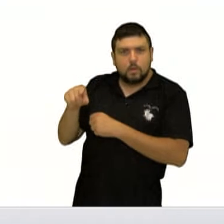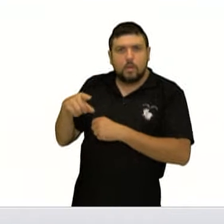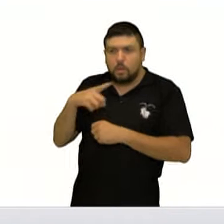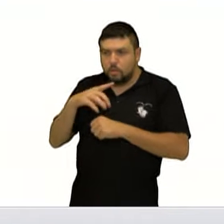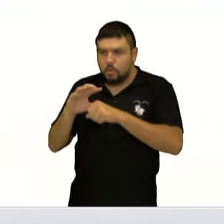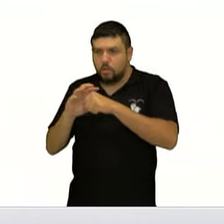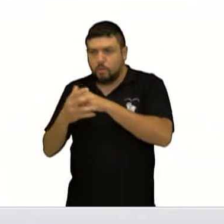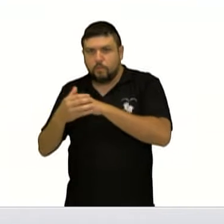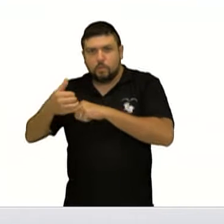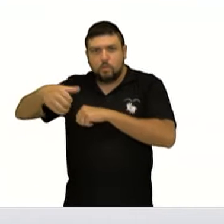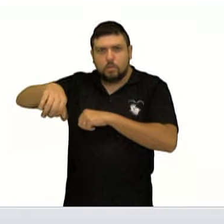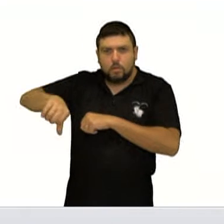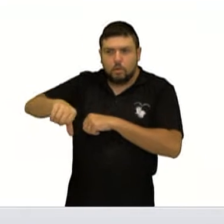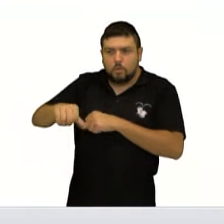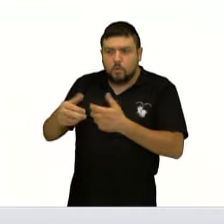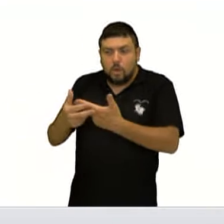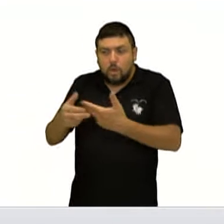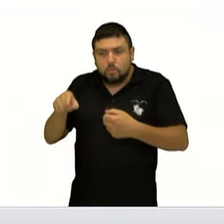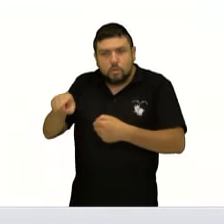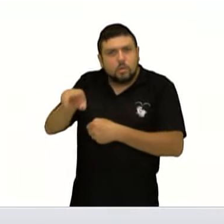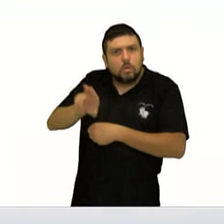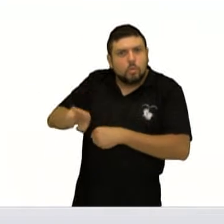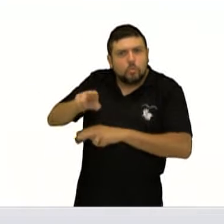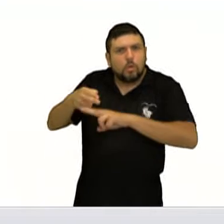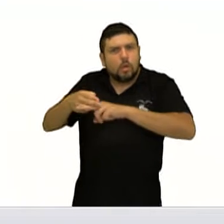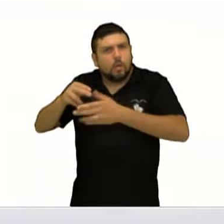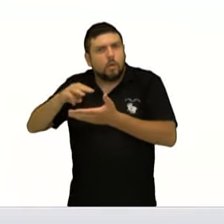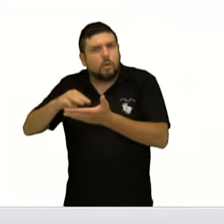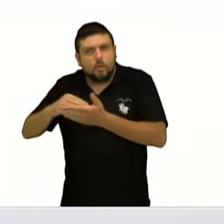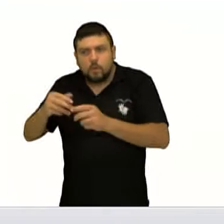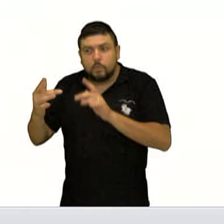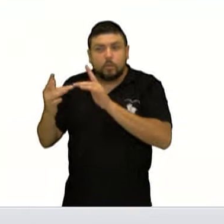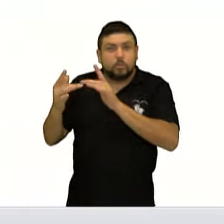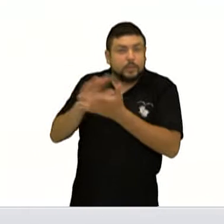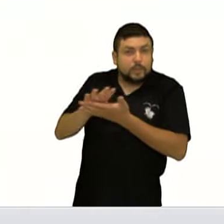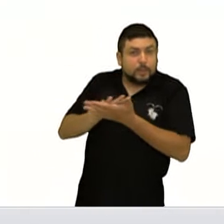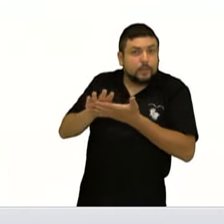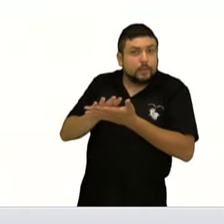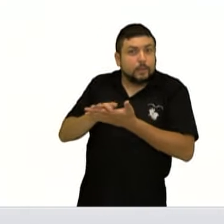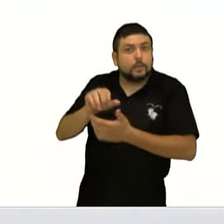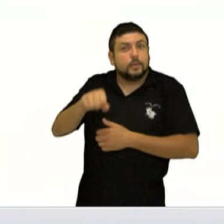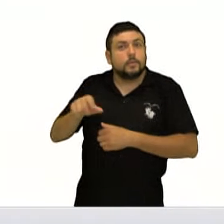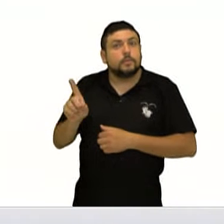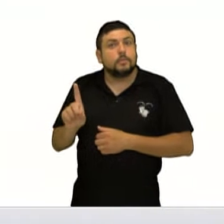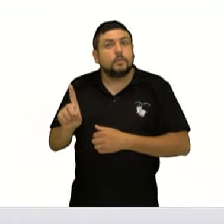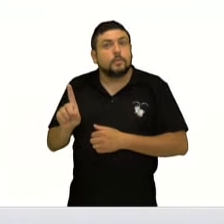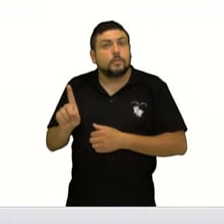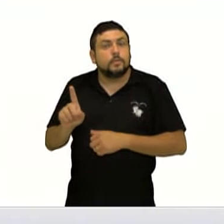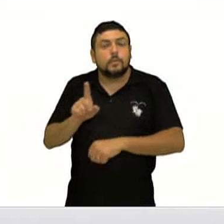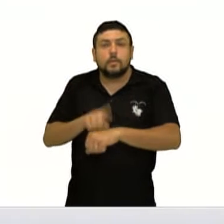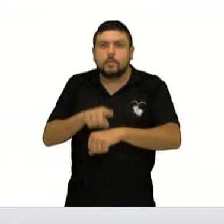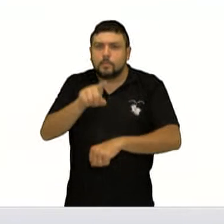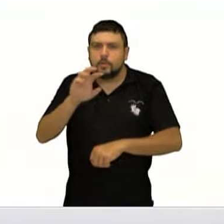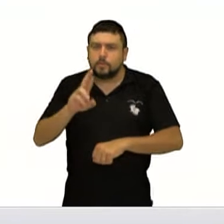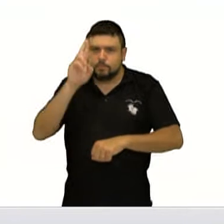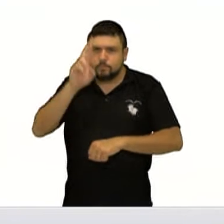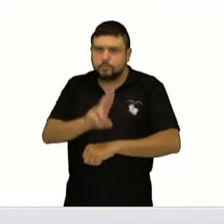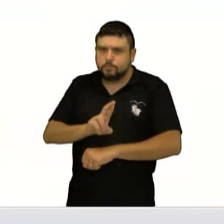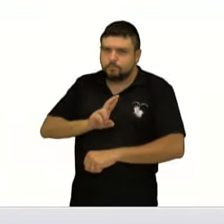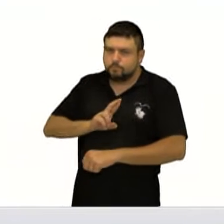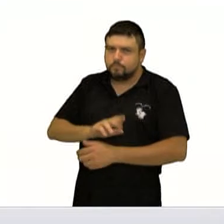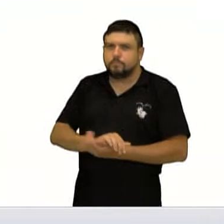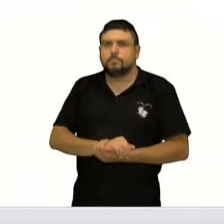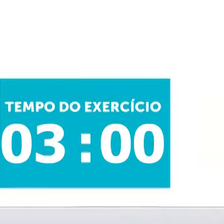precisa isolar os utensílios que ele utiliza e não ter contato físico? Sim ou não? Pensa aí e responde, eu já volto.